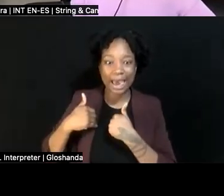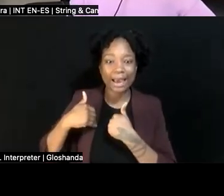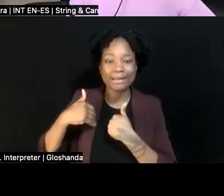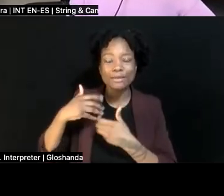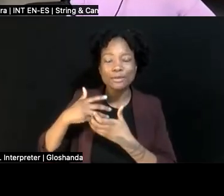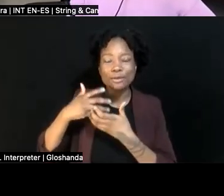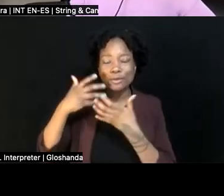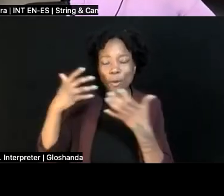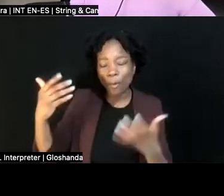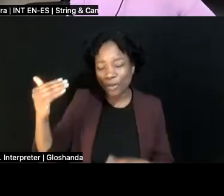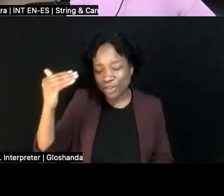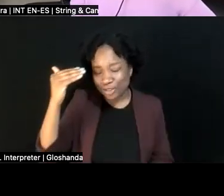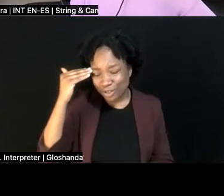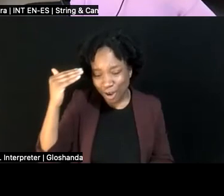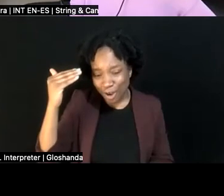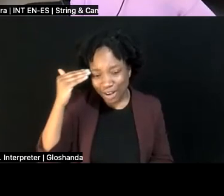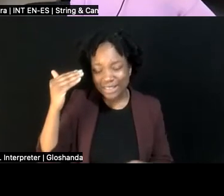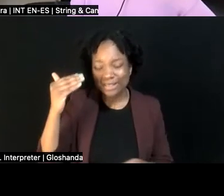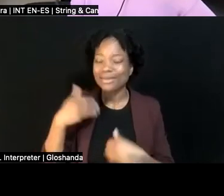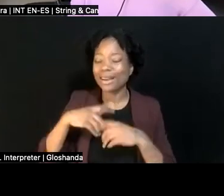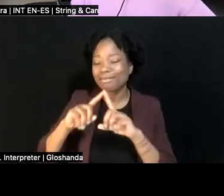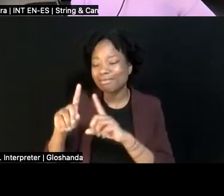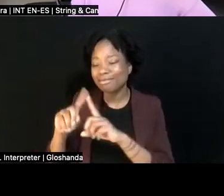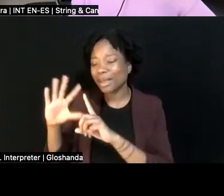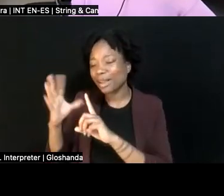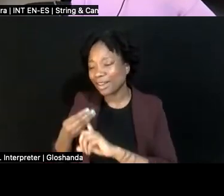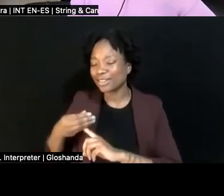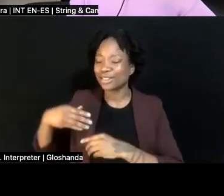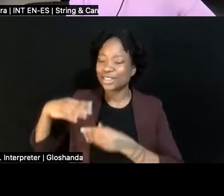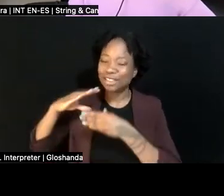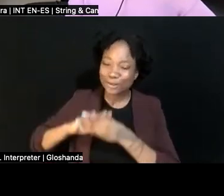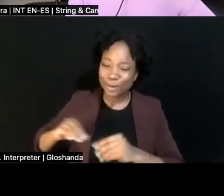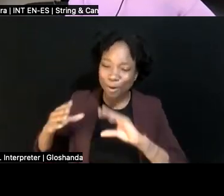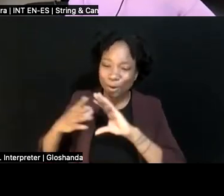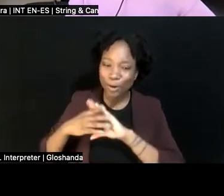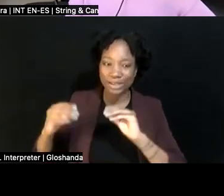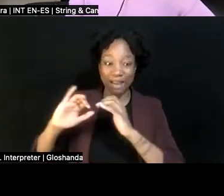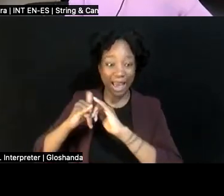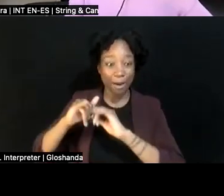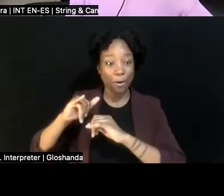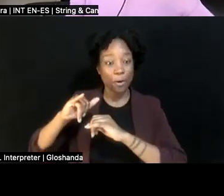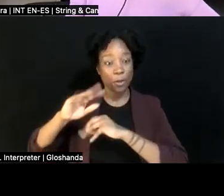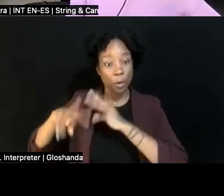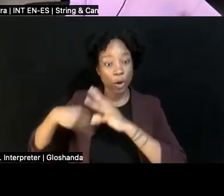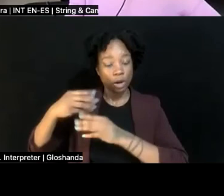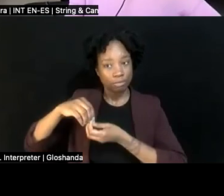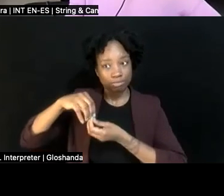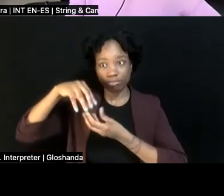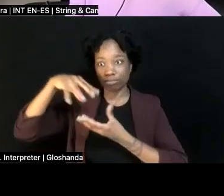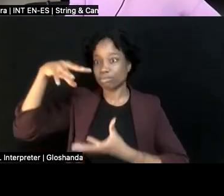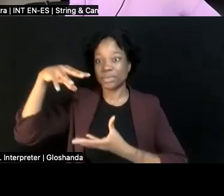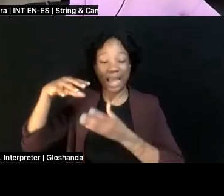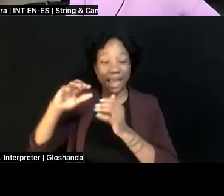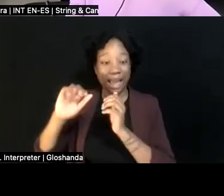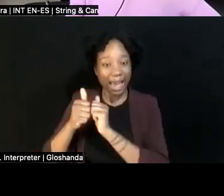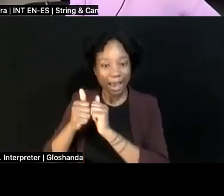em suas culturas, histórias, de la concepção do mundo. Então, é